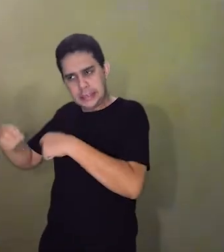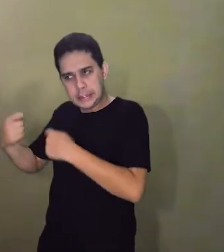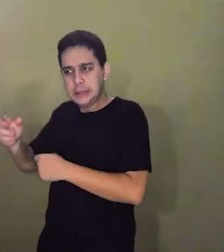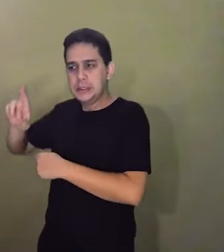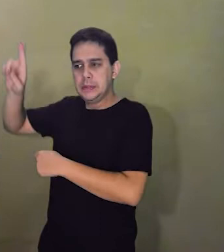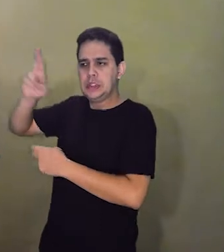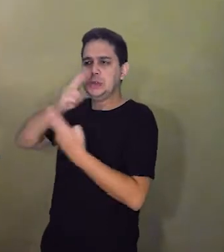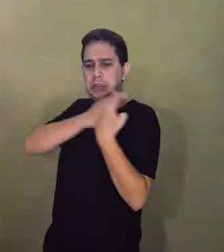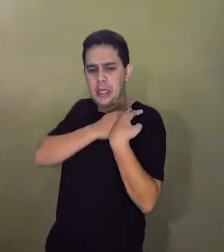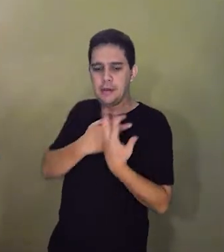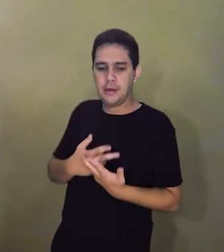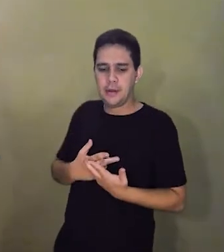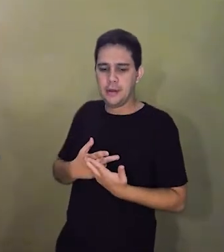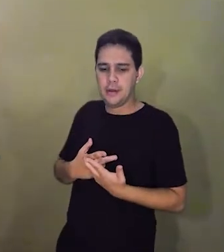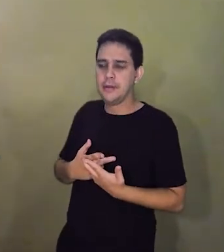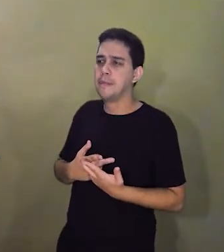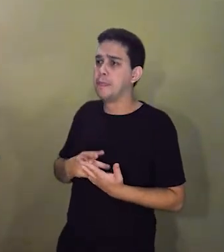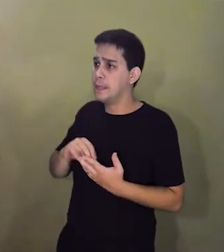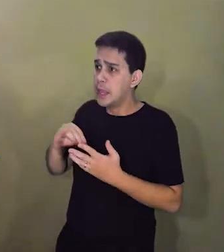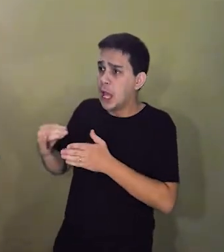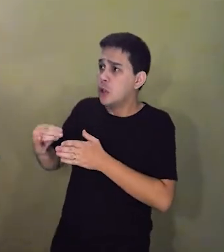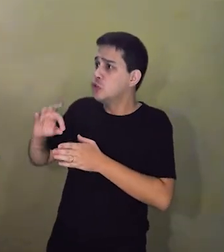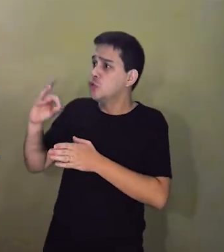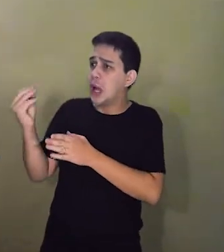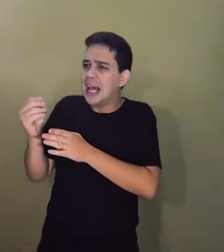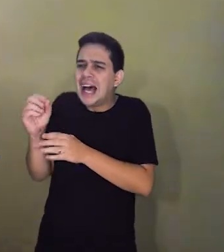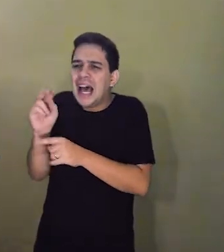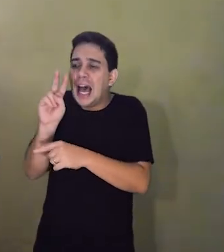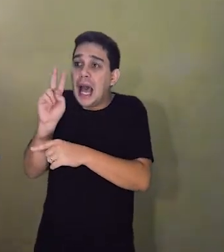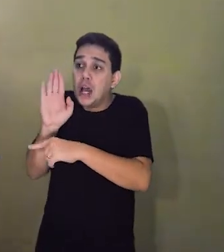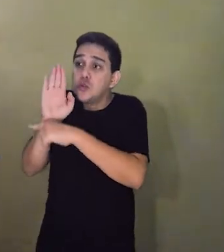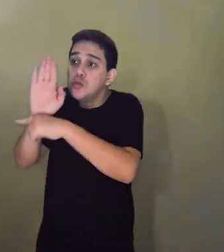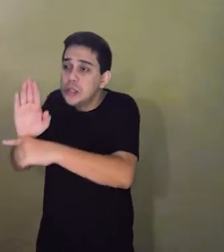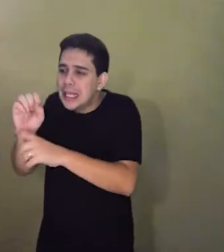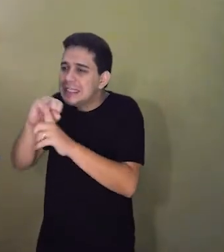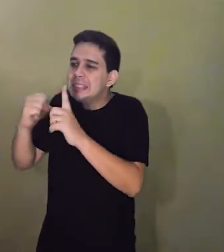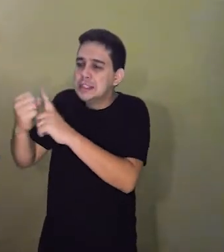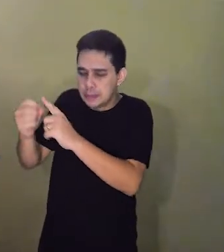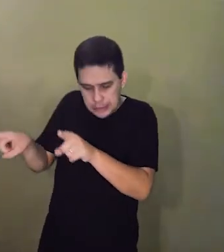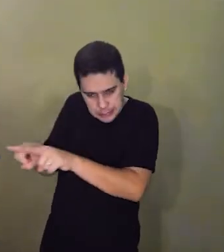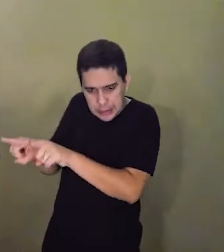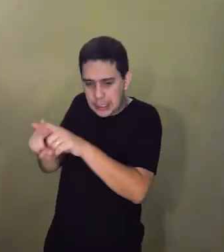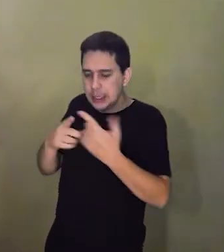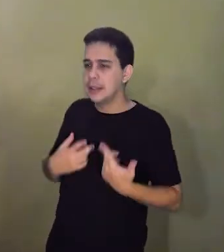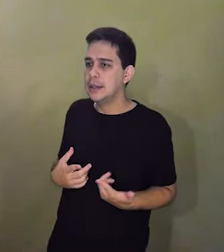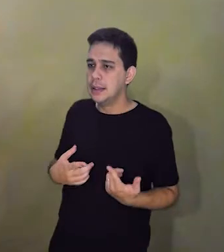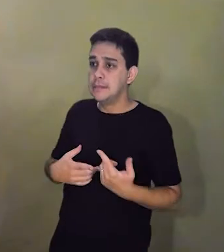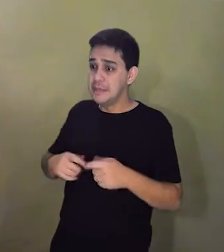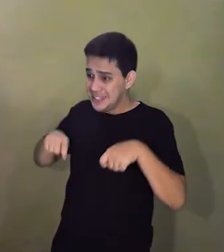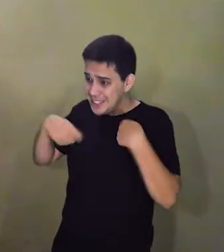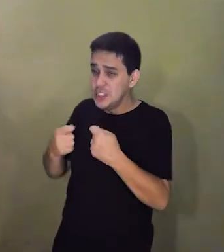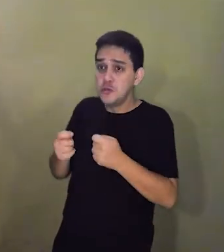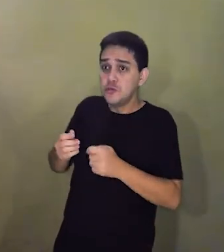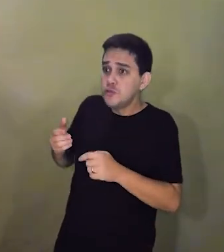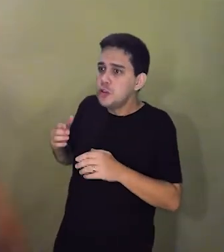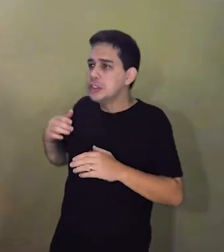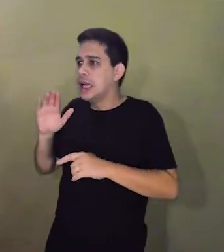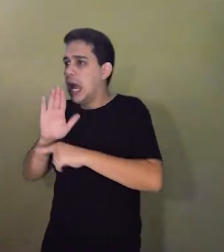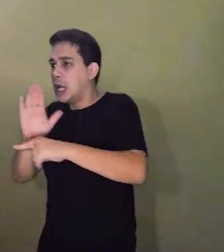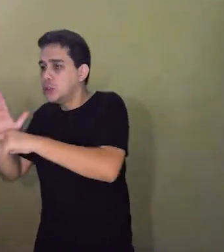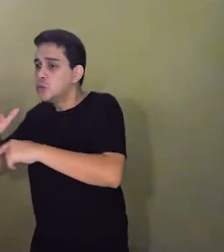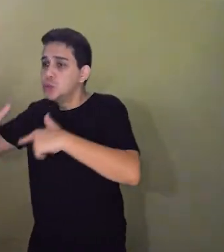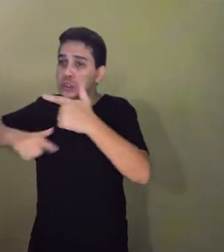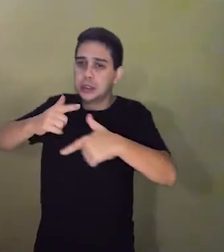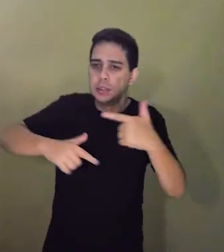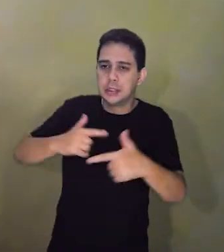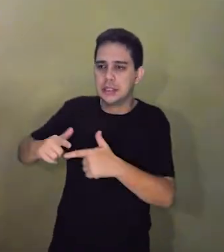dos Municípios é uma que tem que participar disso e antecipar algumas coisas. Às vezes, algumas medidas, elas